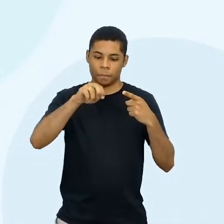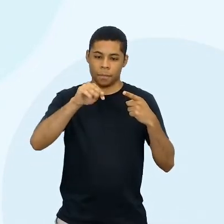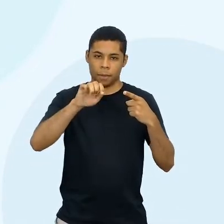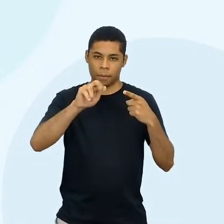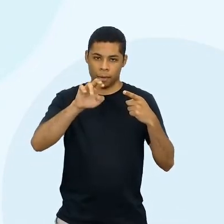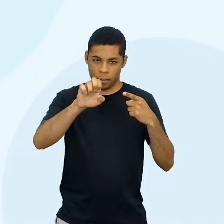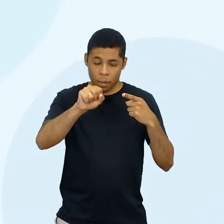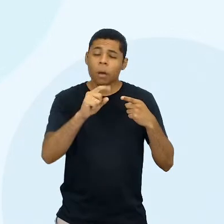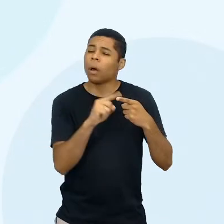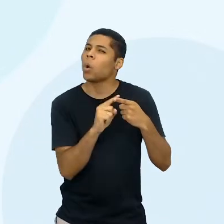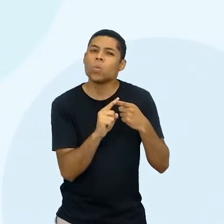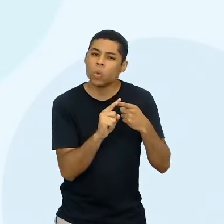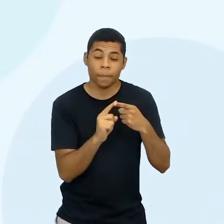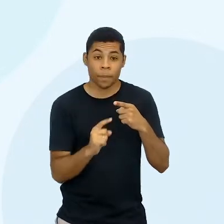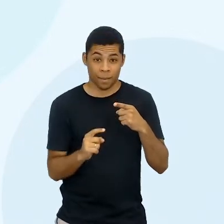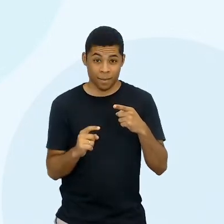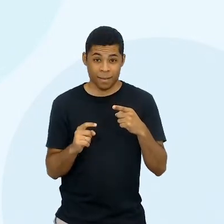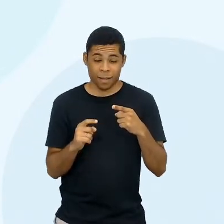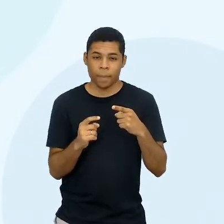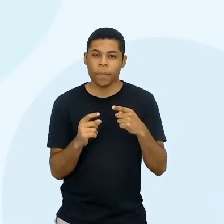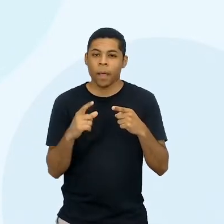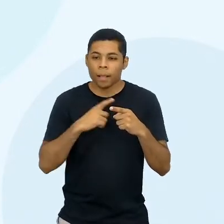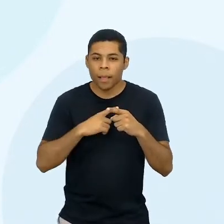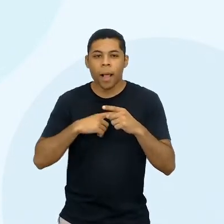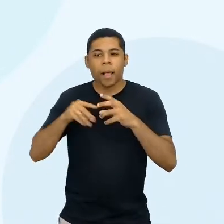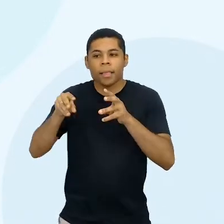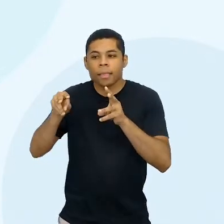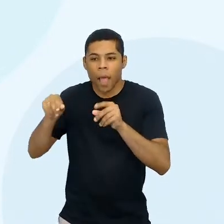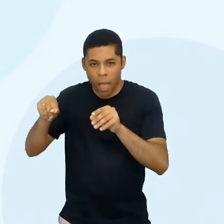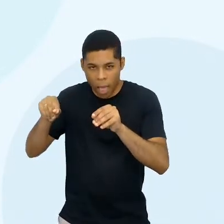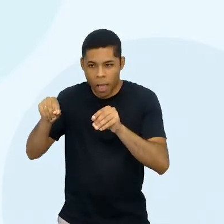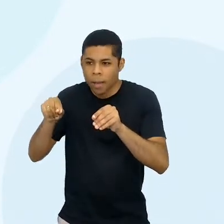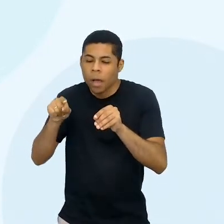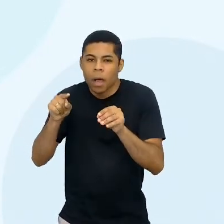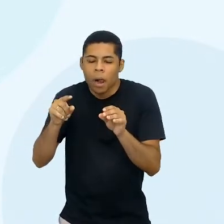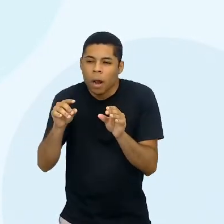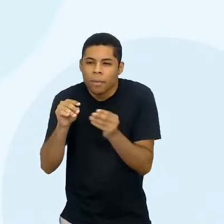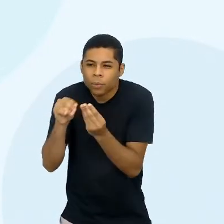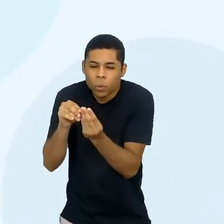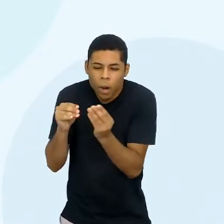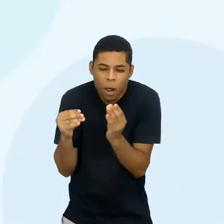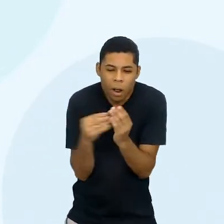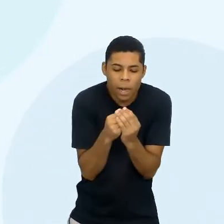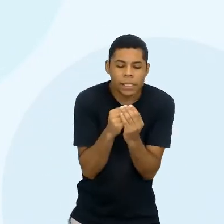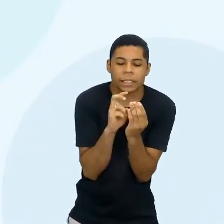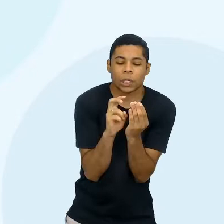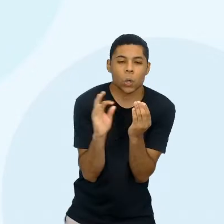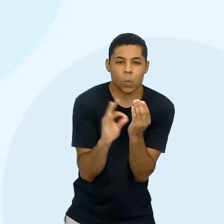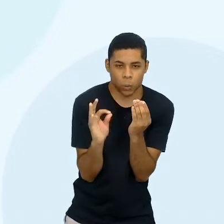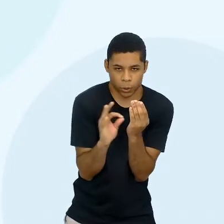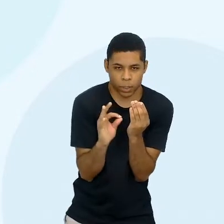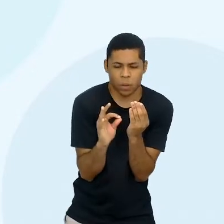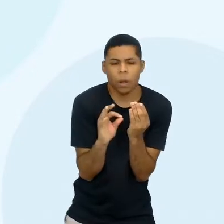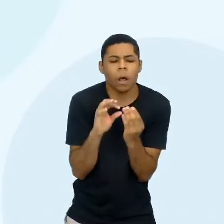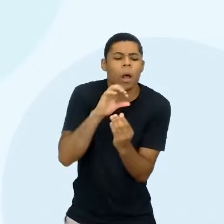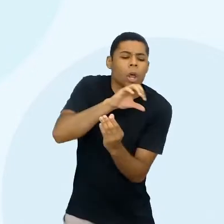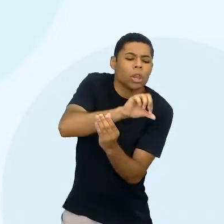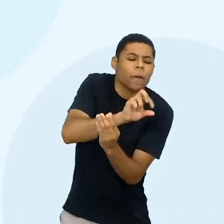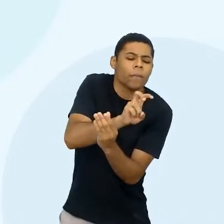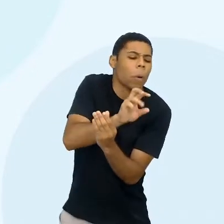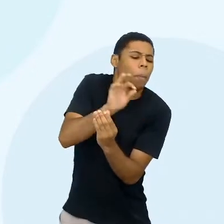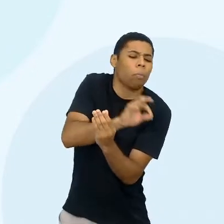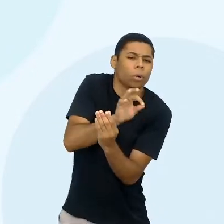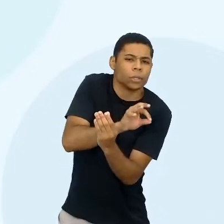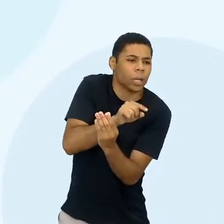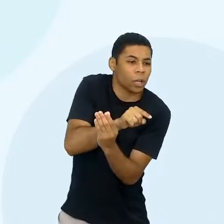apenas 5% da crosta terrestre. Os restantes 95% são de rochas ígneas